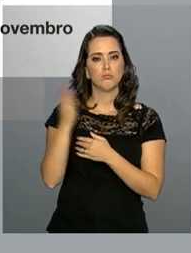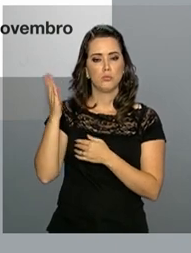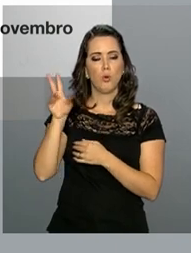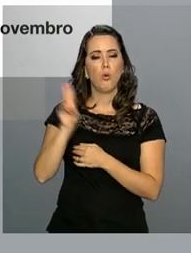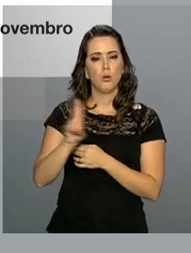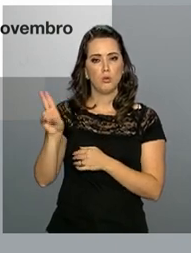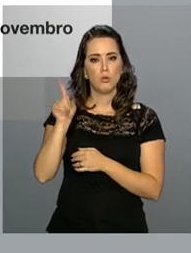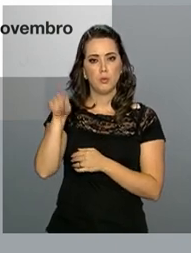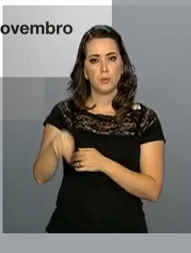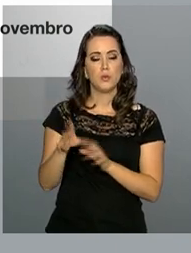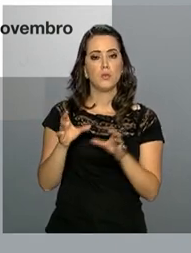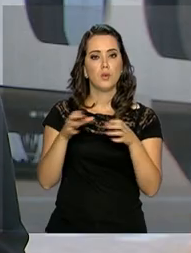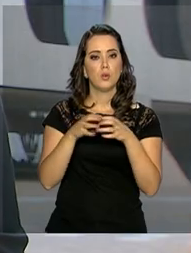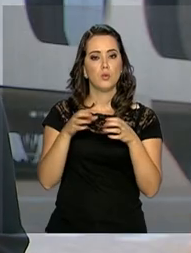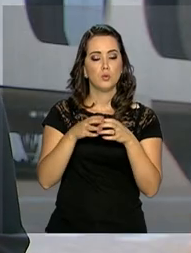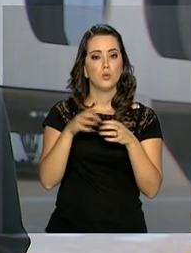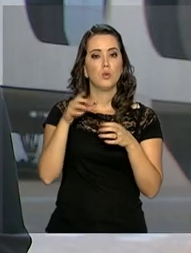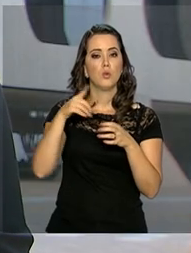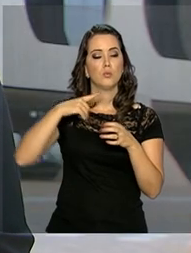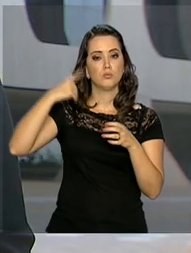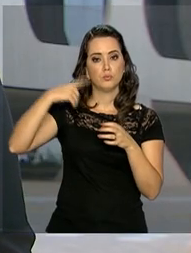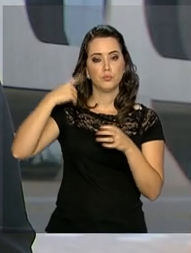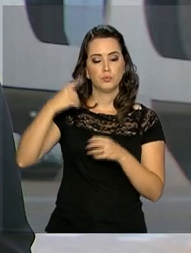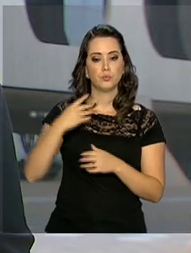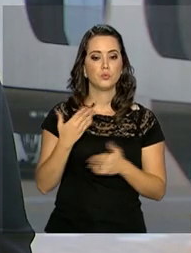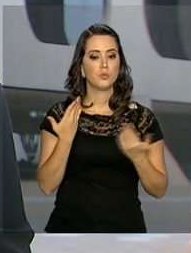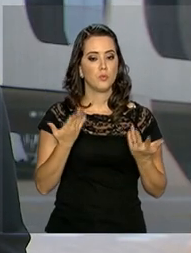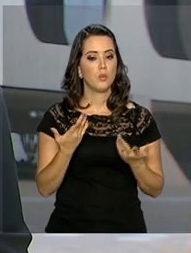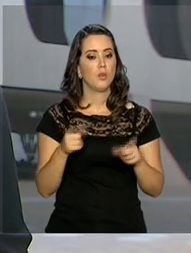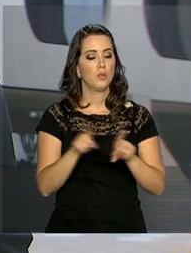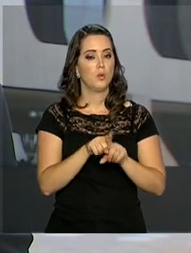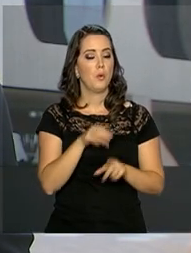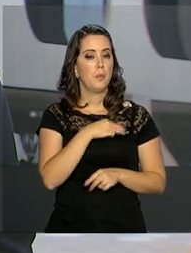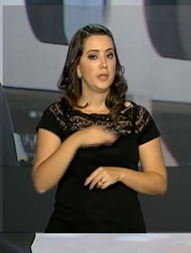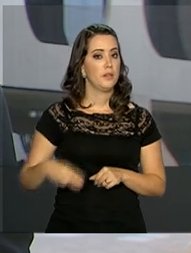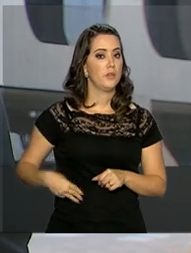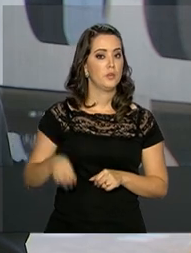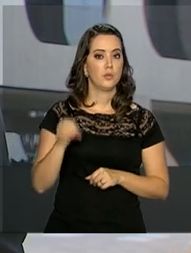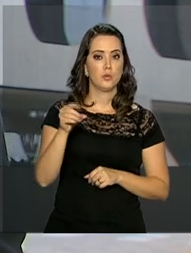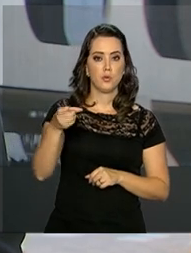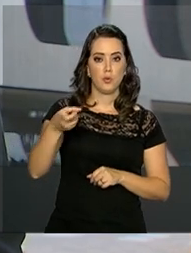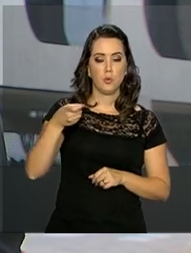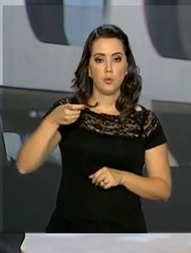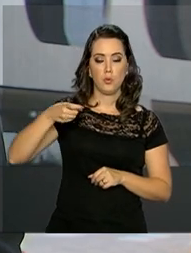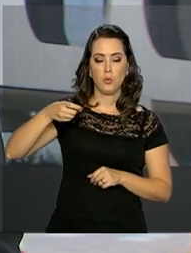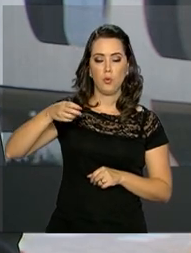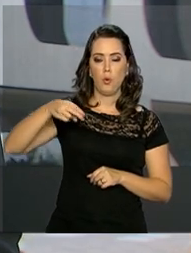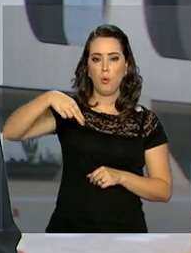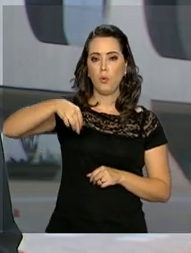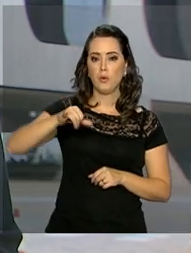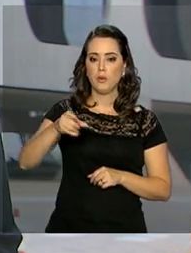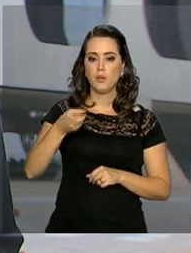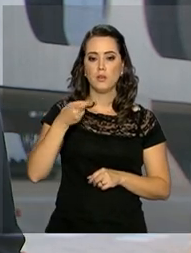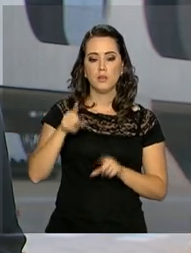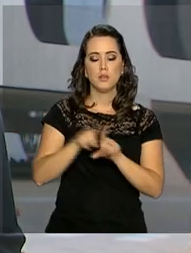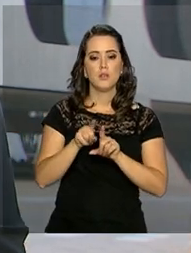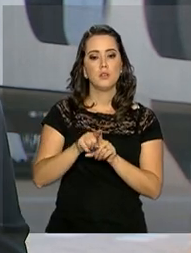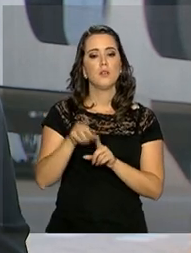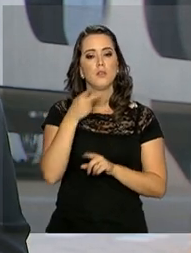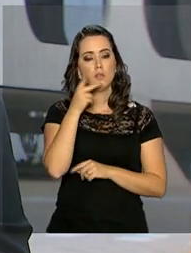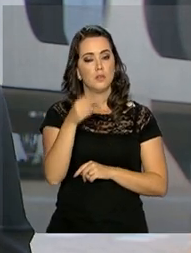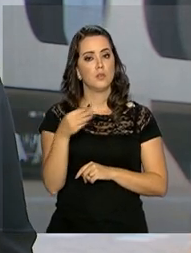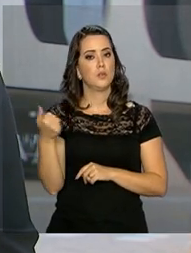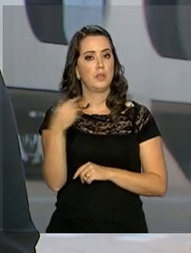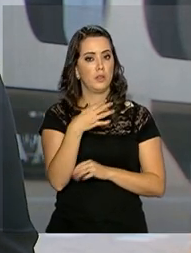a Advocacia Geral da União. O ministro Onyx Lorenzoni informou que, além dos ministros, 14 equipes técnicas trabalham